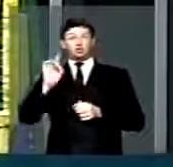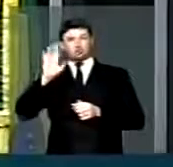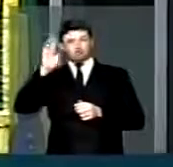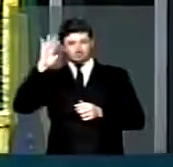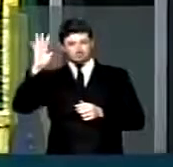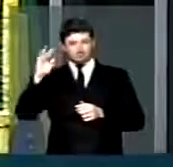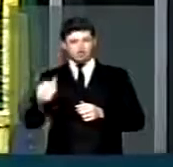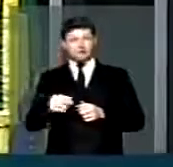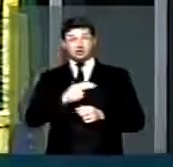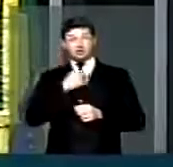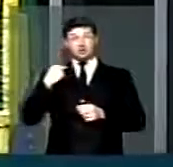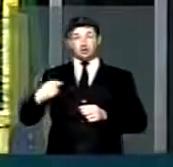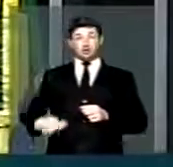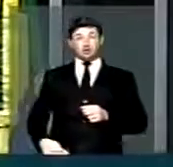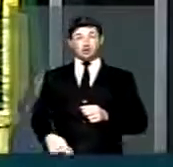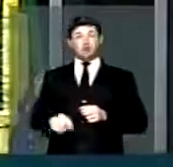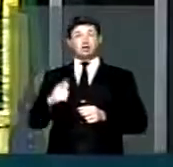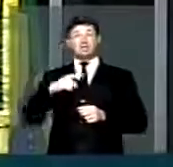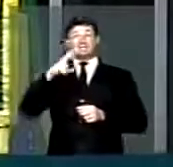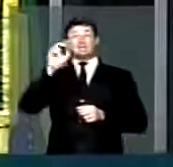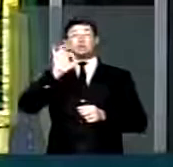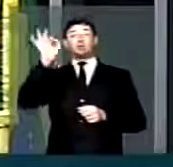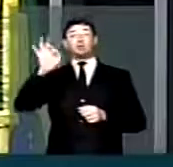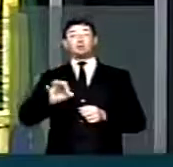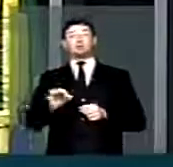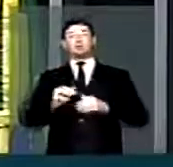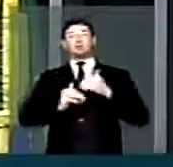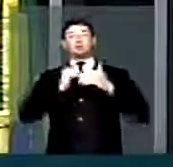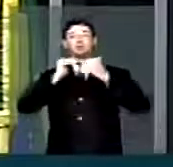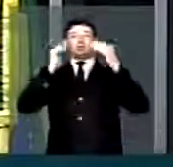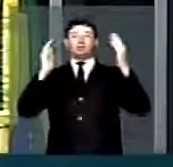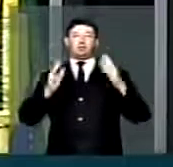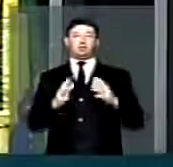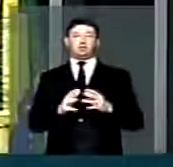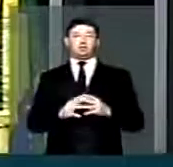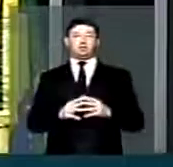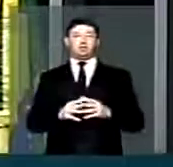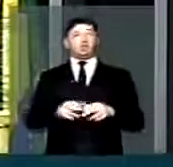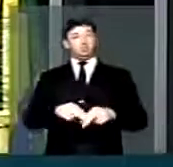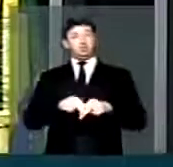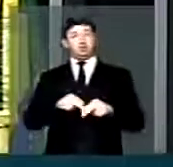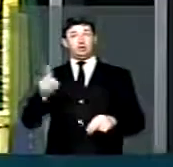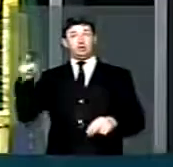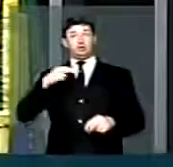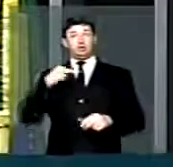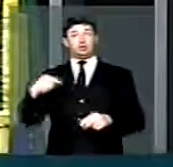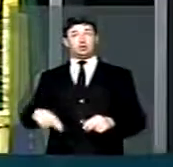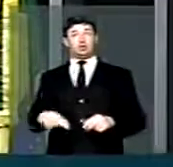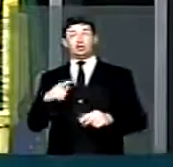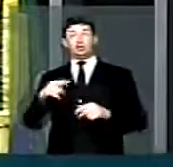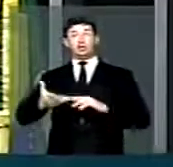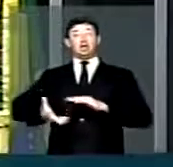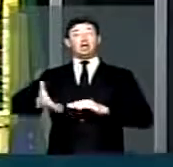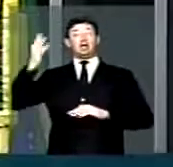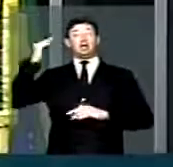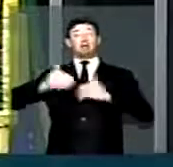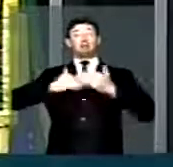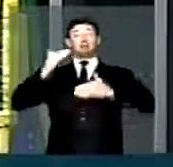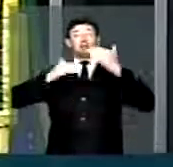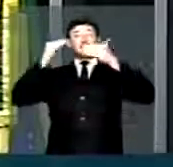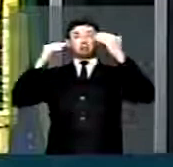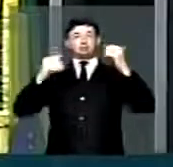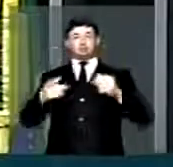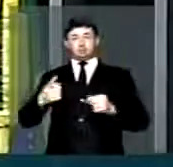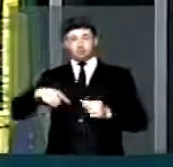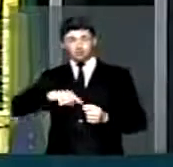ideia, a China tem quase 50% de taxa de investimento. É por isso que a China tem esse crescimento grande. A